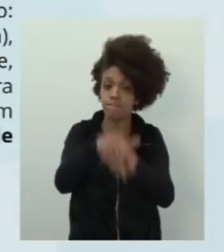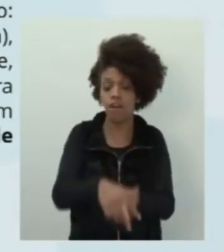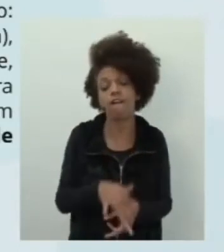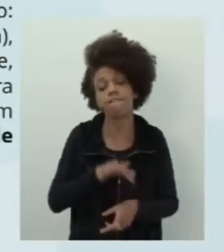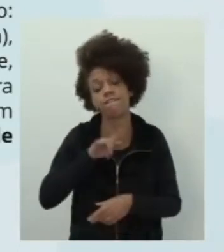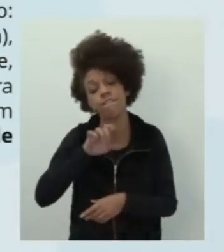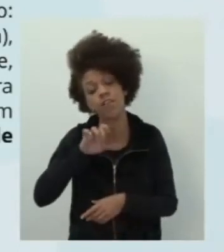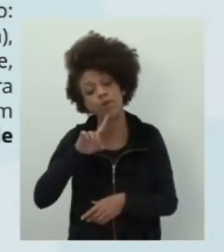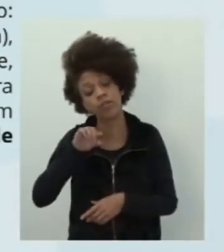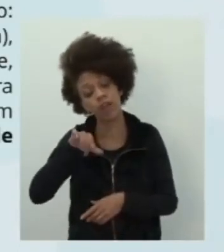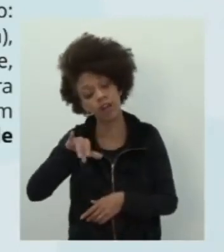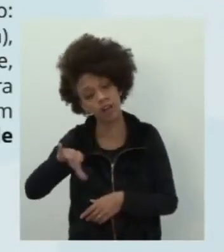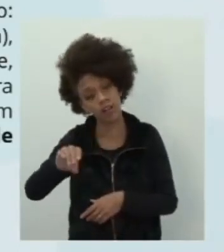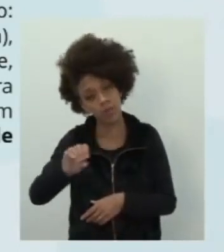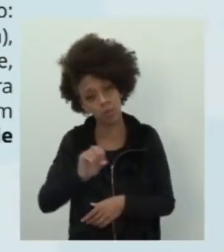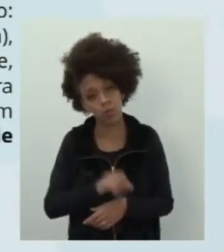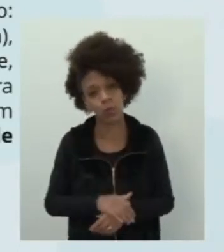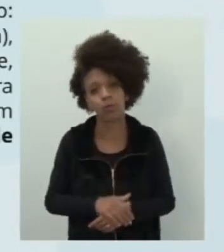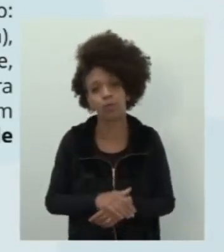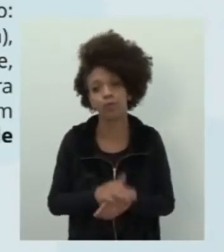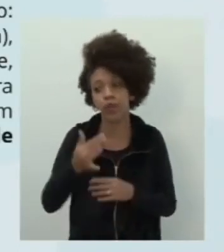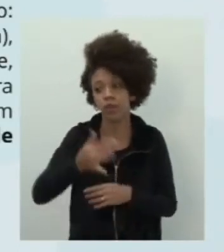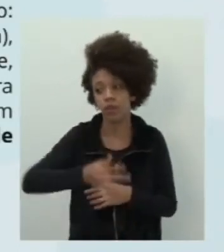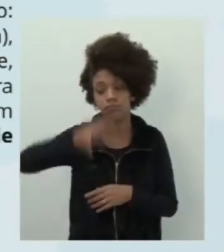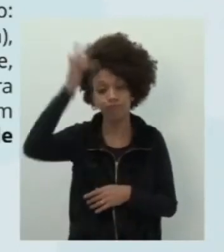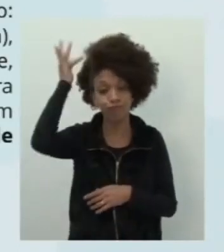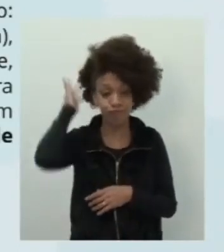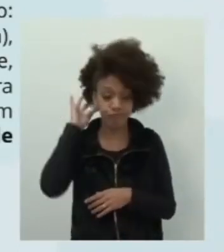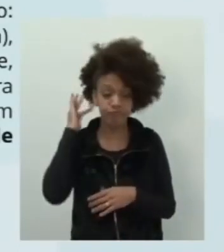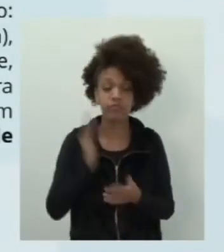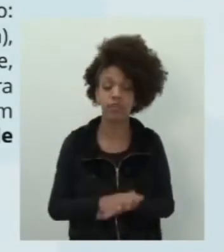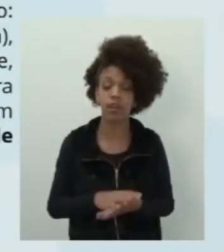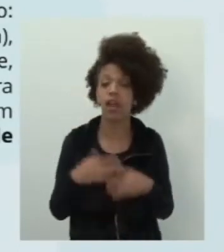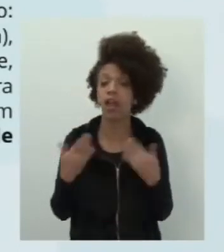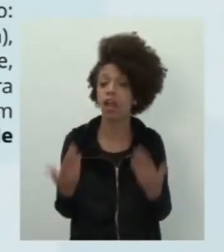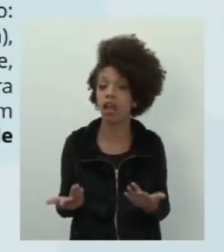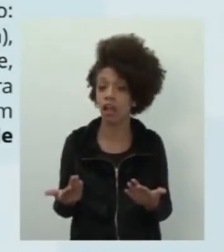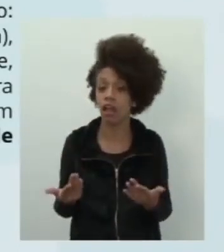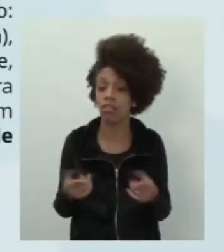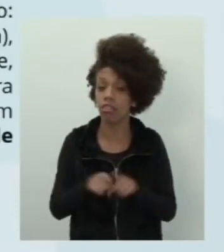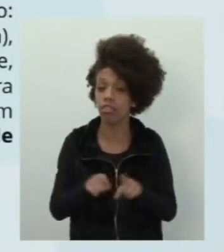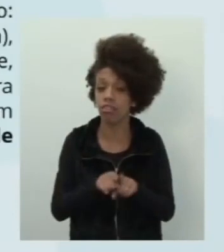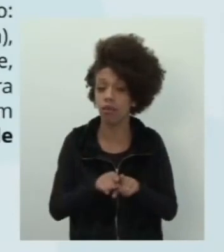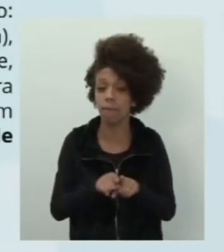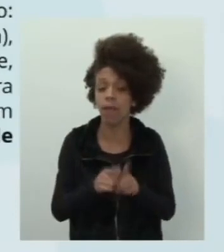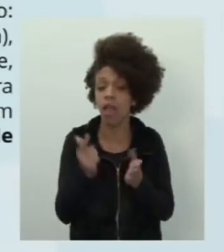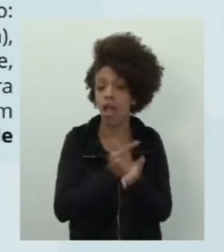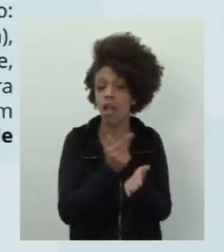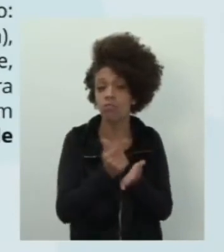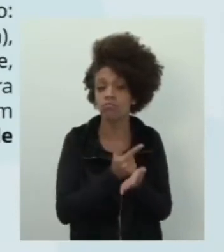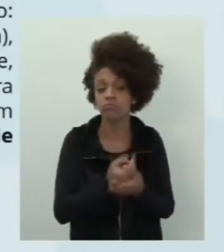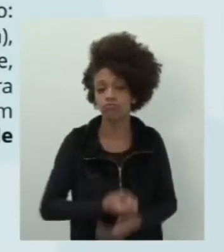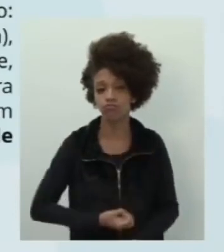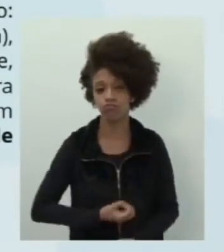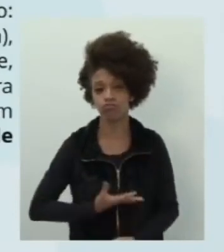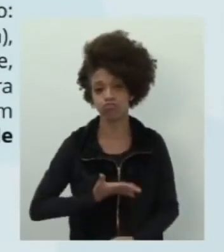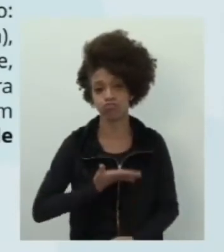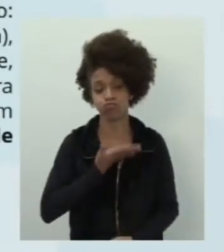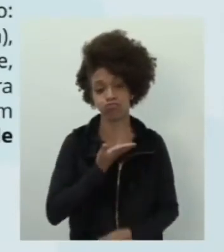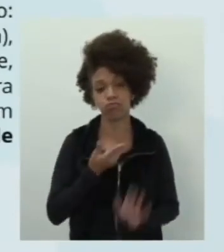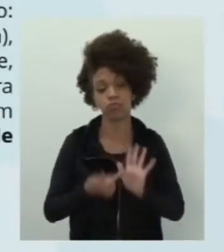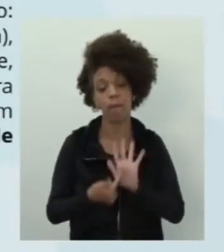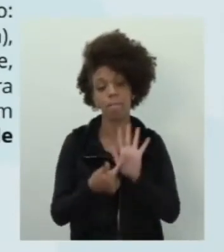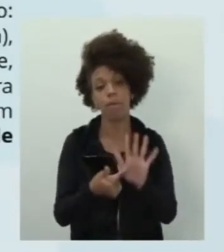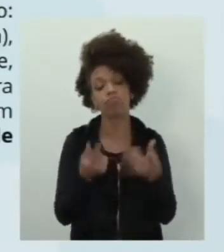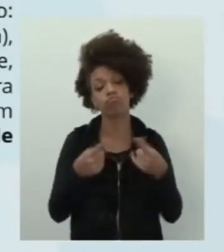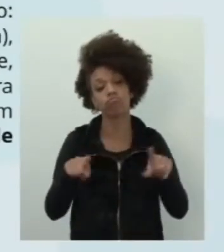feudalismo, subjetividade, cristianismo e cancioneiros. Além desses, a literatura trovadoresca nos apresenta as